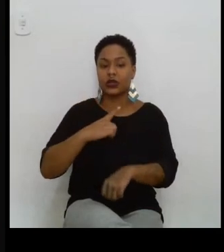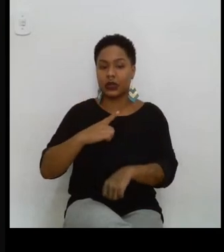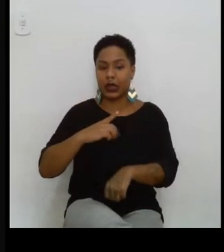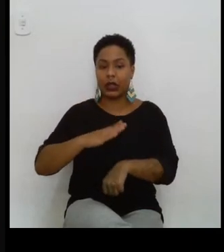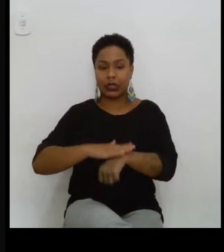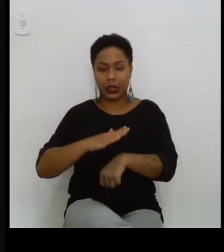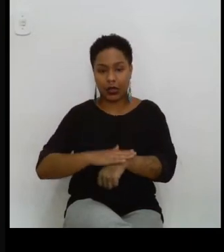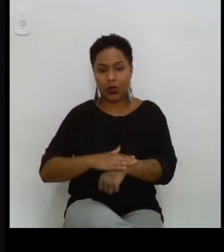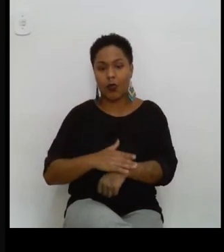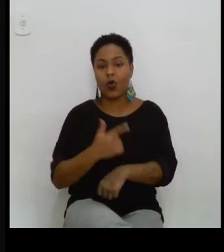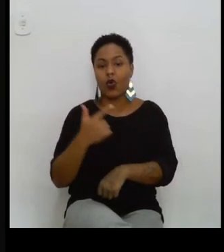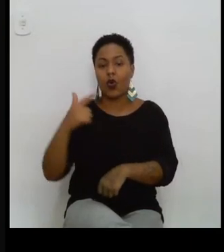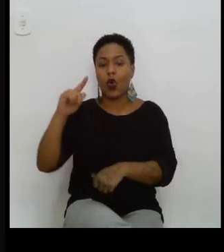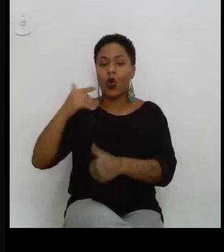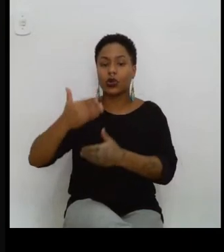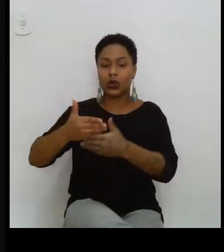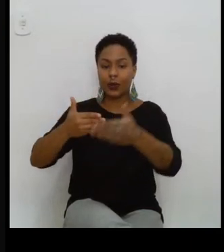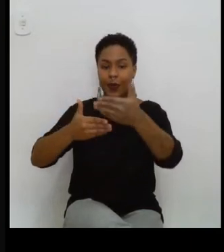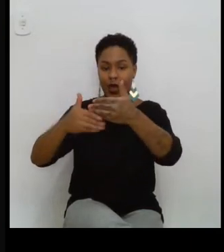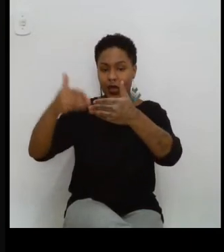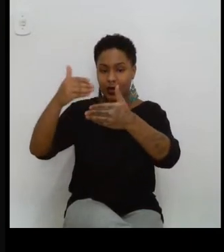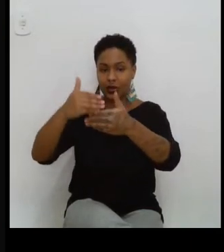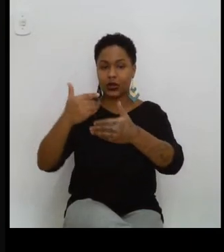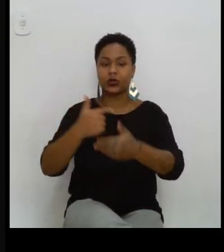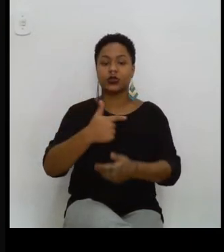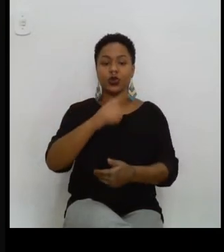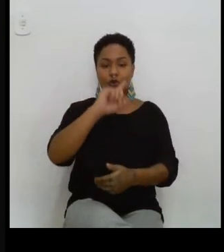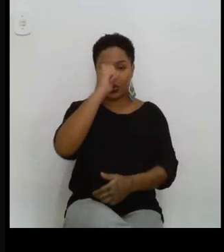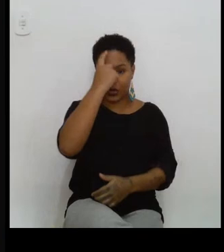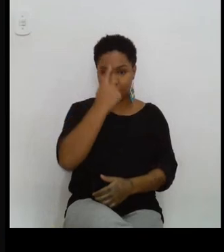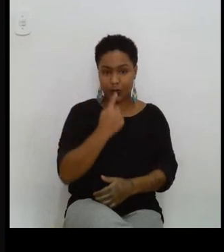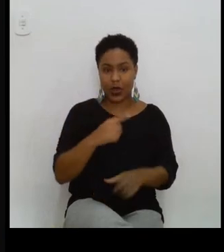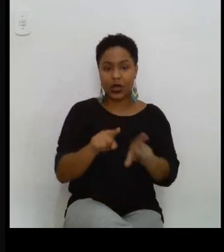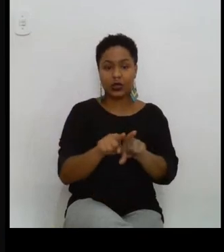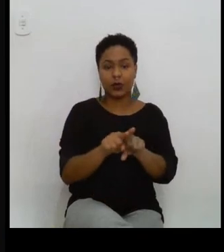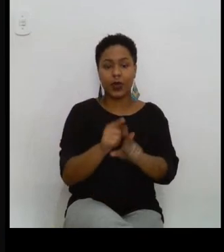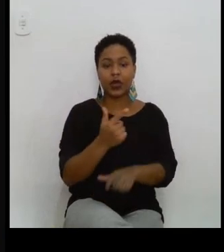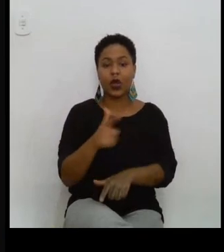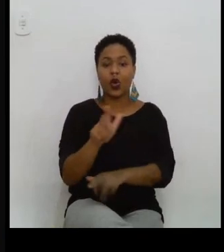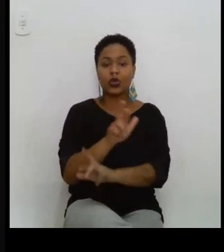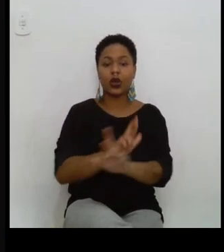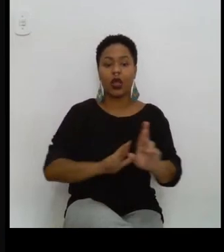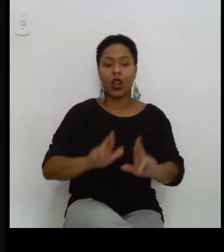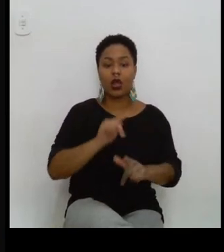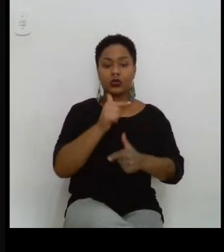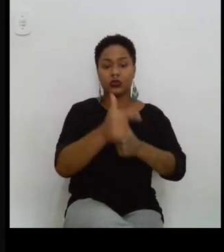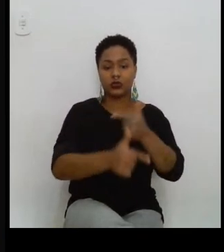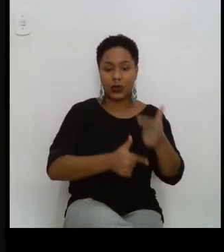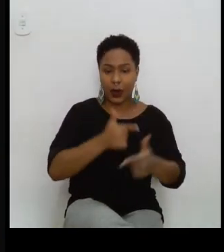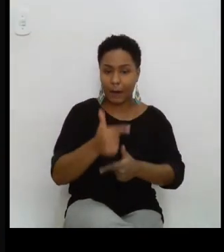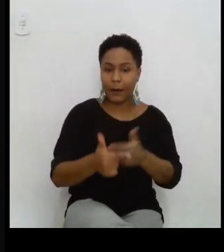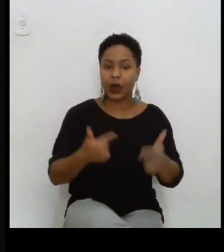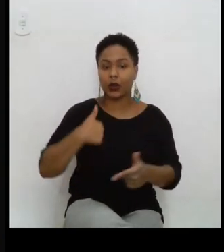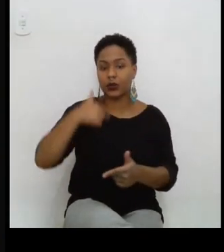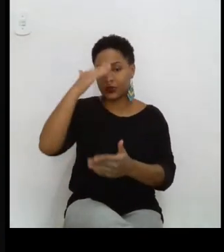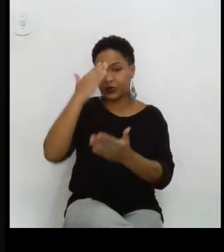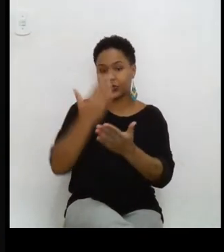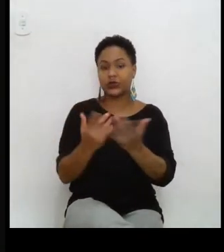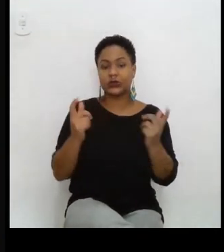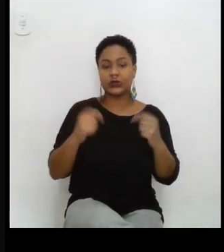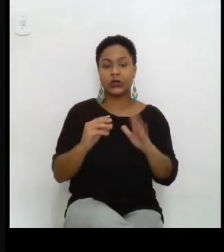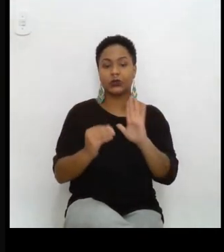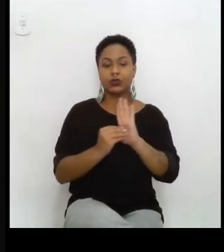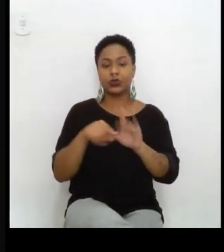parede demanda outro tipo de imagem de manta inclusive outras relações de trabalho que eu acho que podiam estar aqui